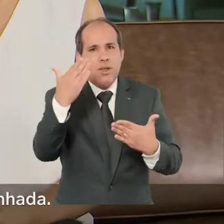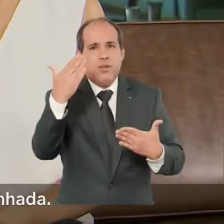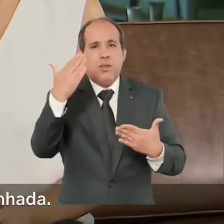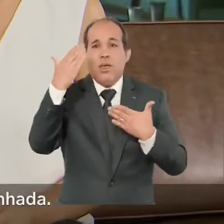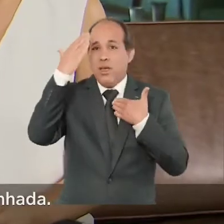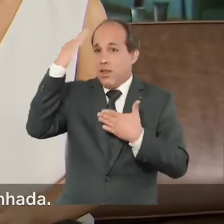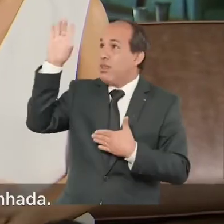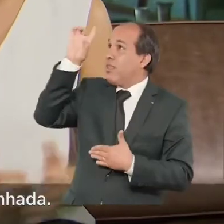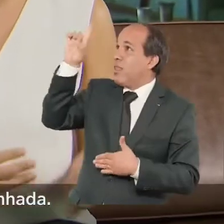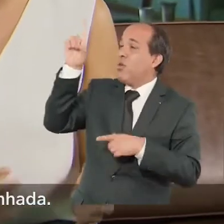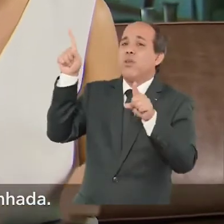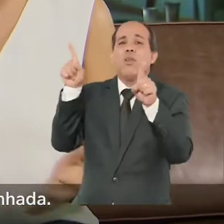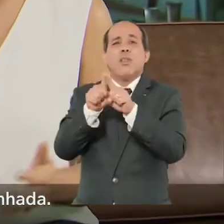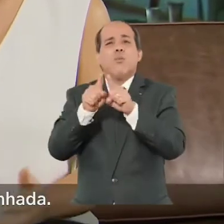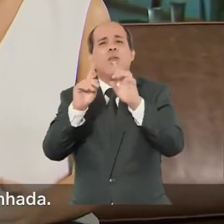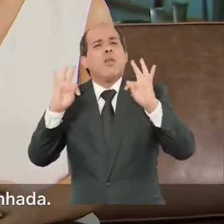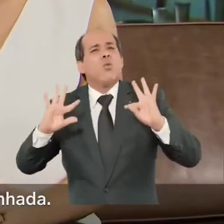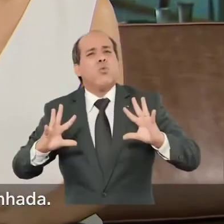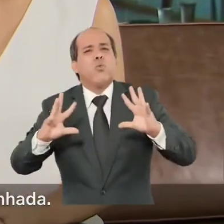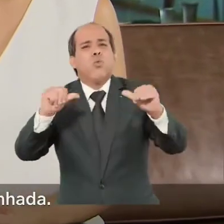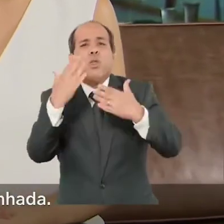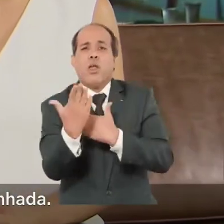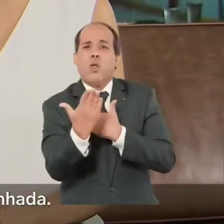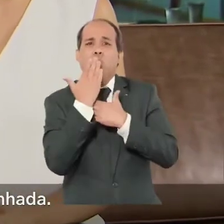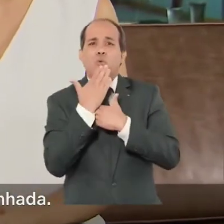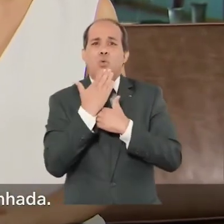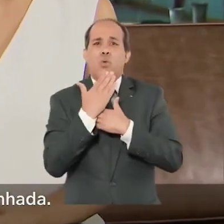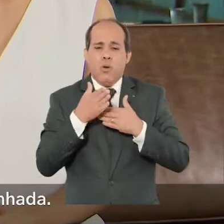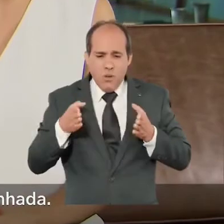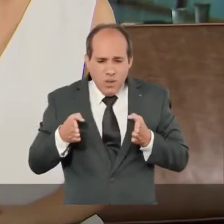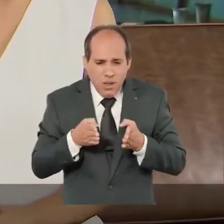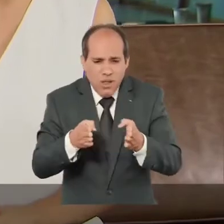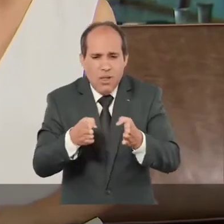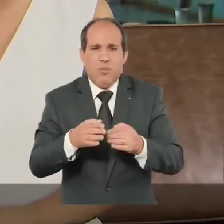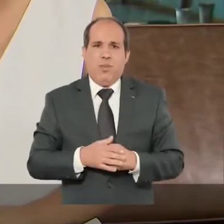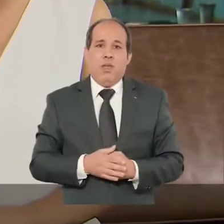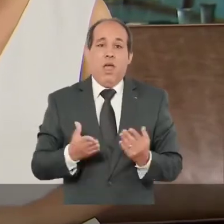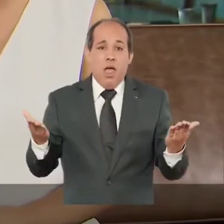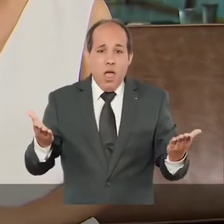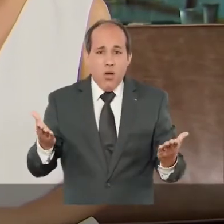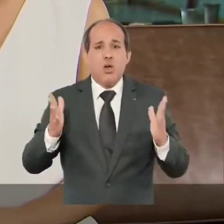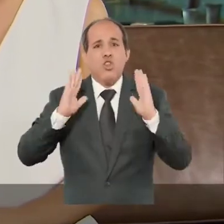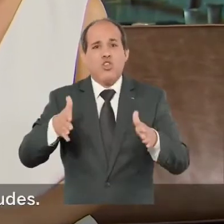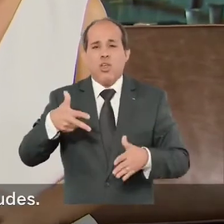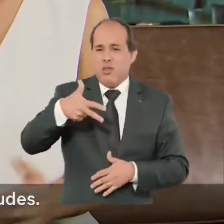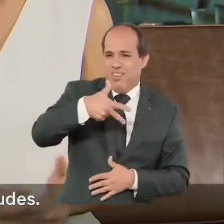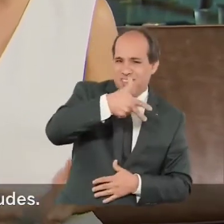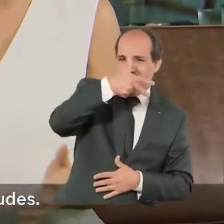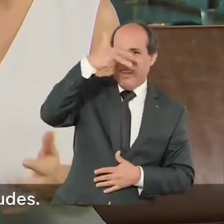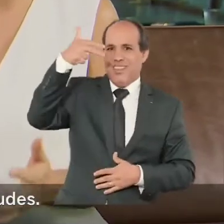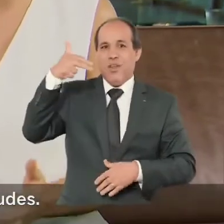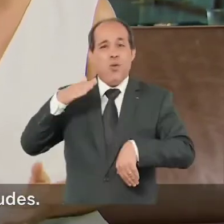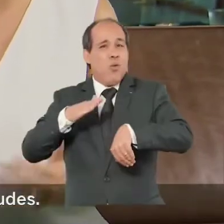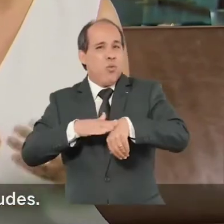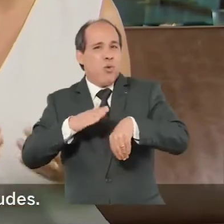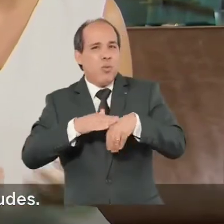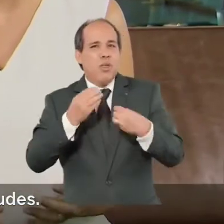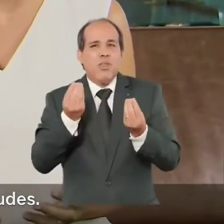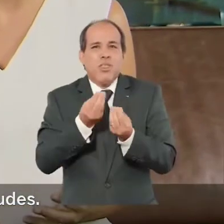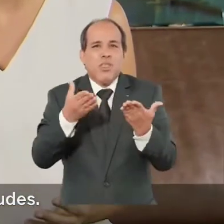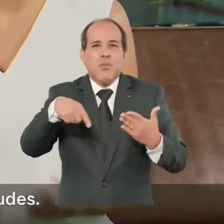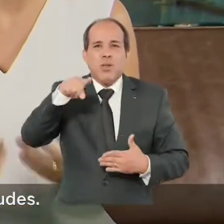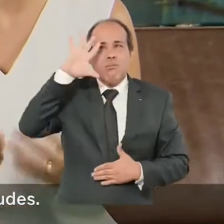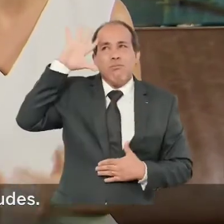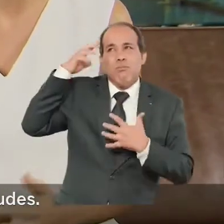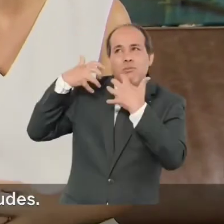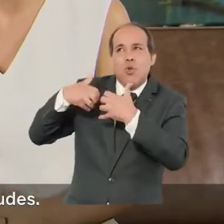gratidão a Deus EA todos que nos ajudaram nessa caminhada agora chegou o Natal momento que nos leva